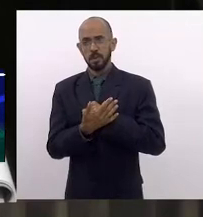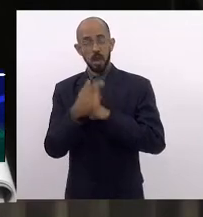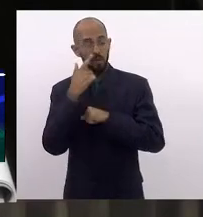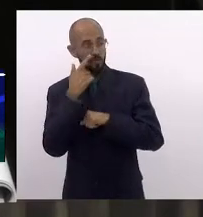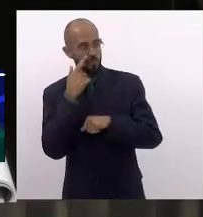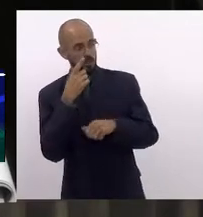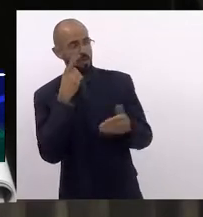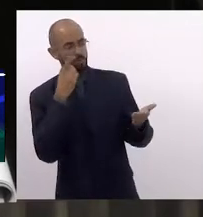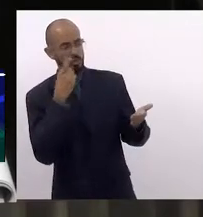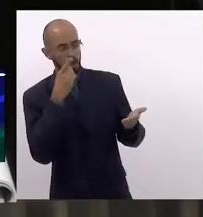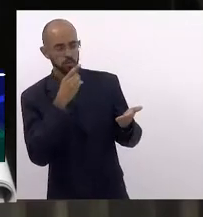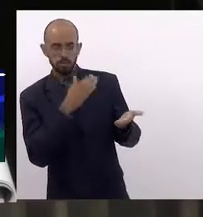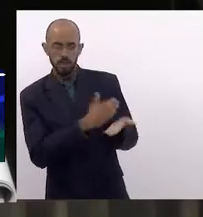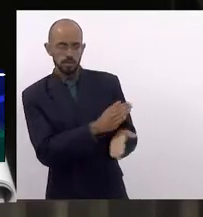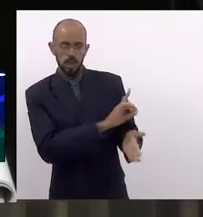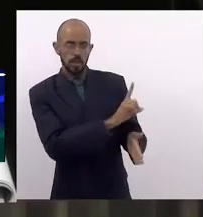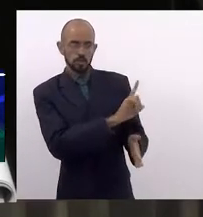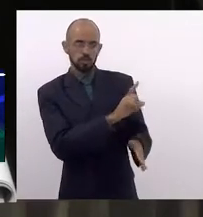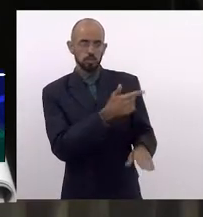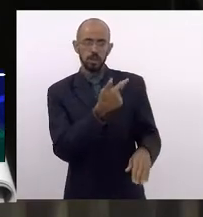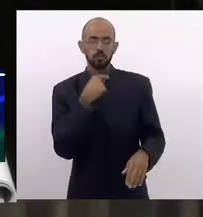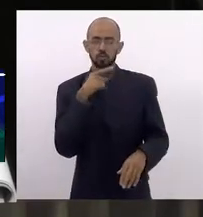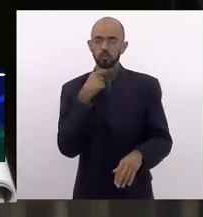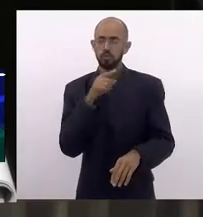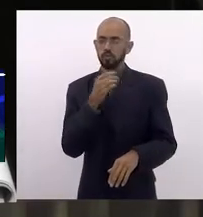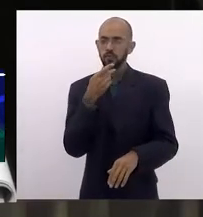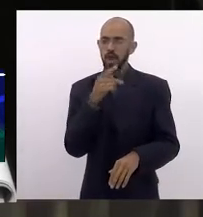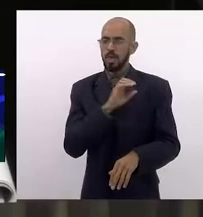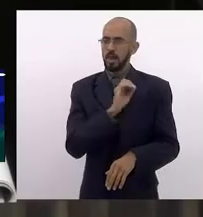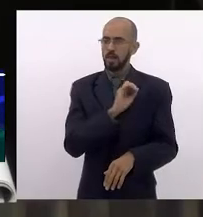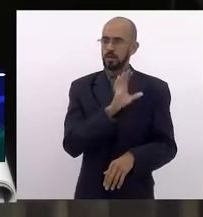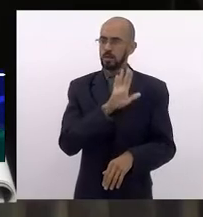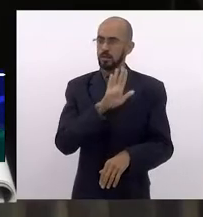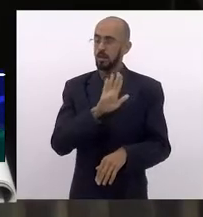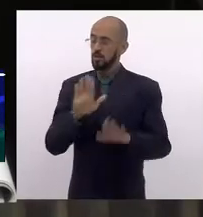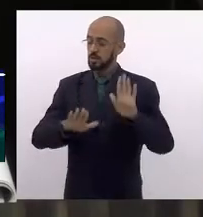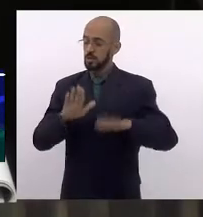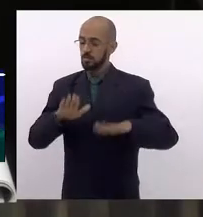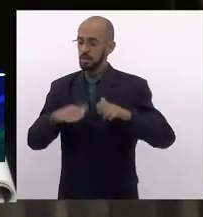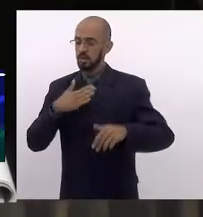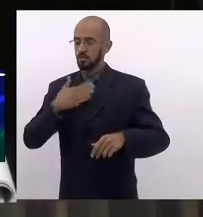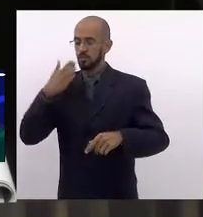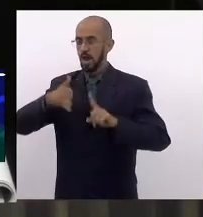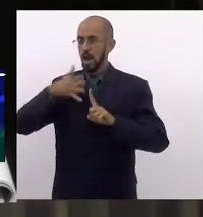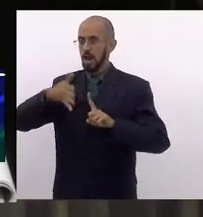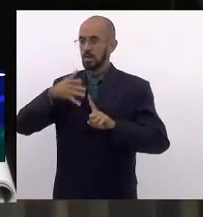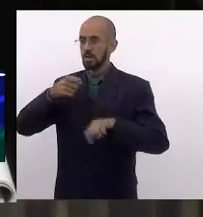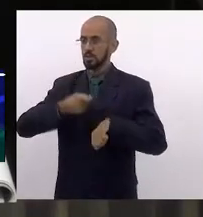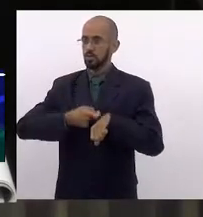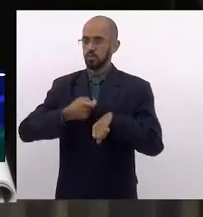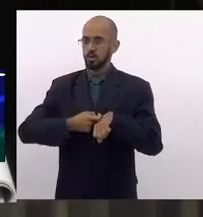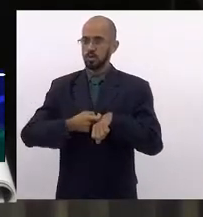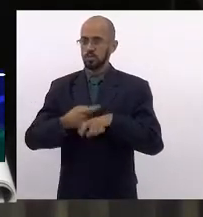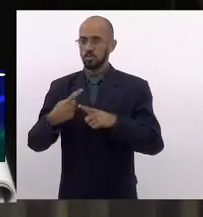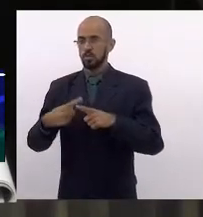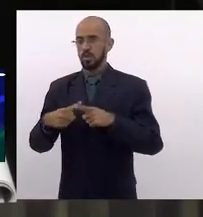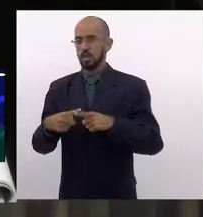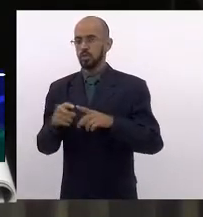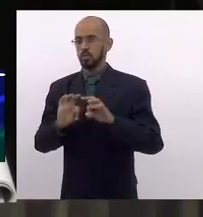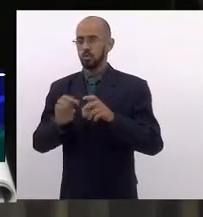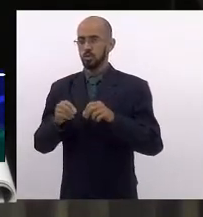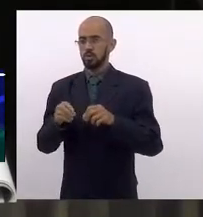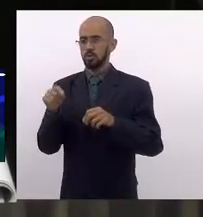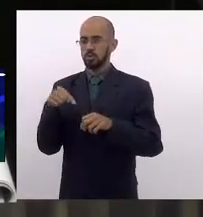Deputado aqui passar do tempo e o novo questionamento talvez a minha forma que a gente muito incisiva porque eu coloco aqui todos que estão aqui